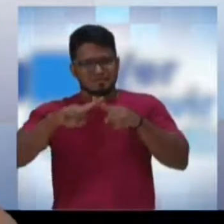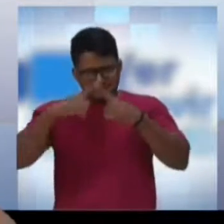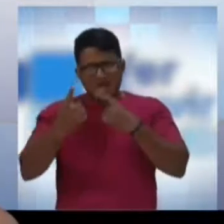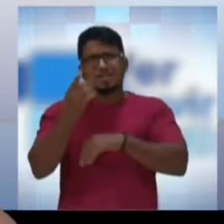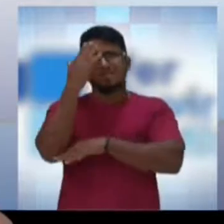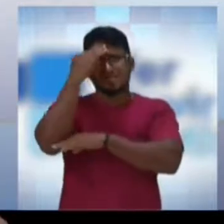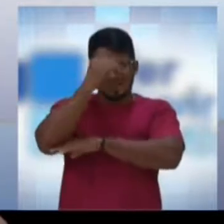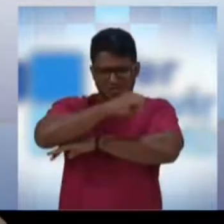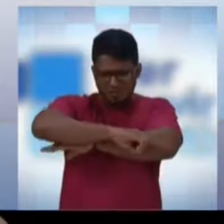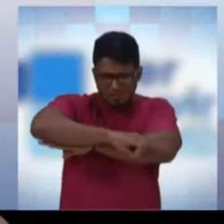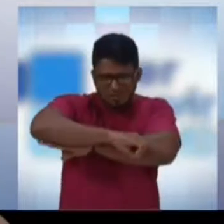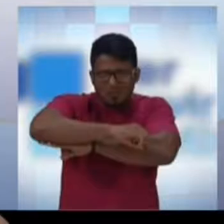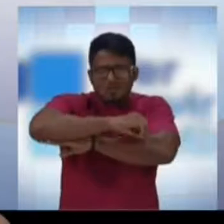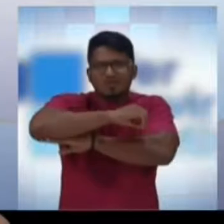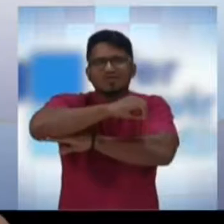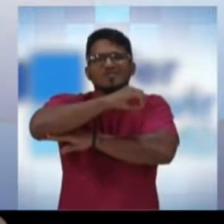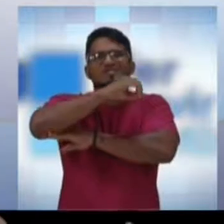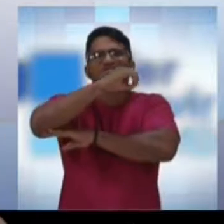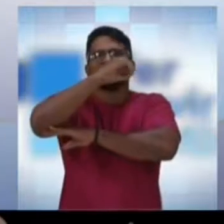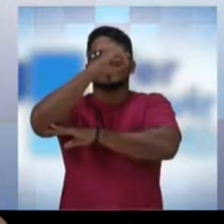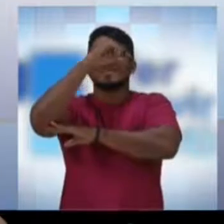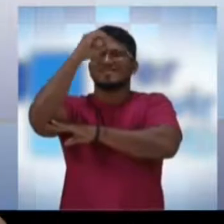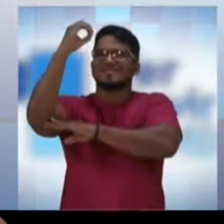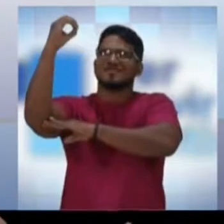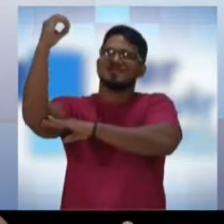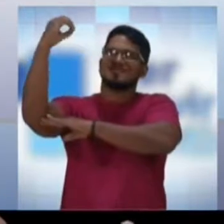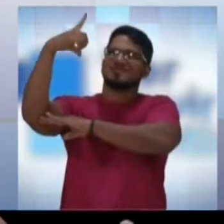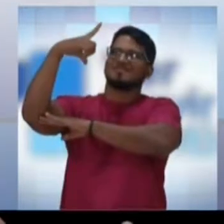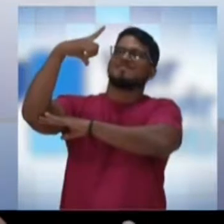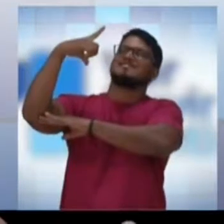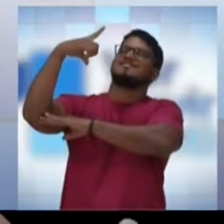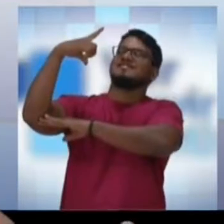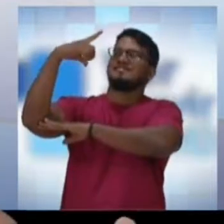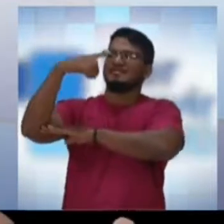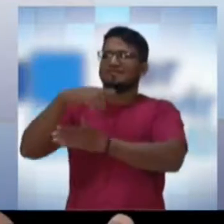Espera que o sol já vem.